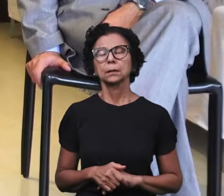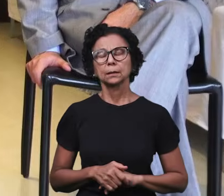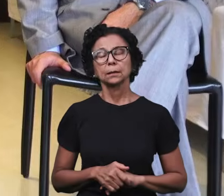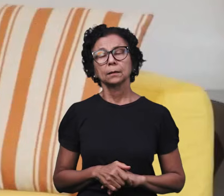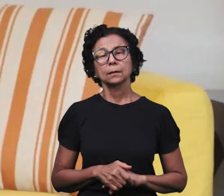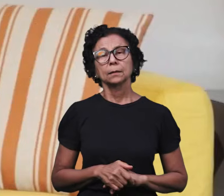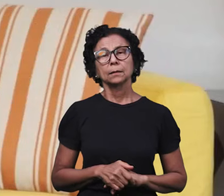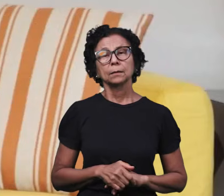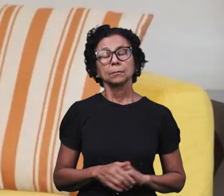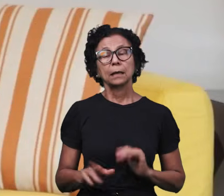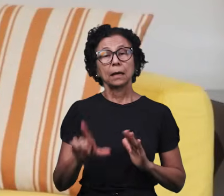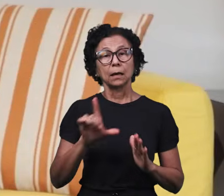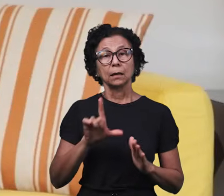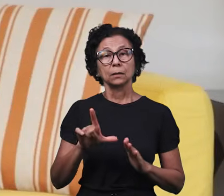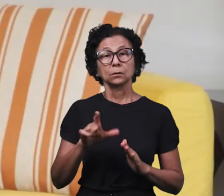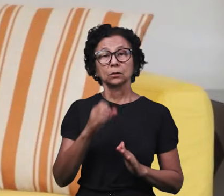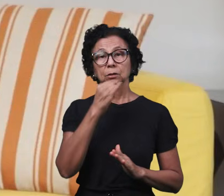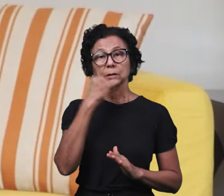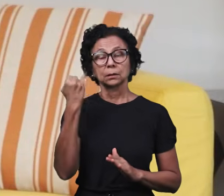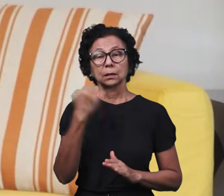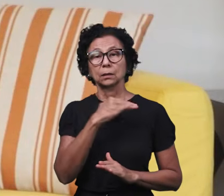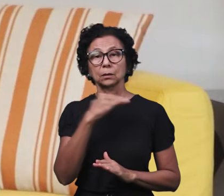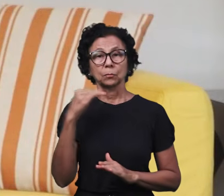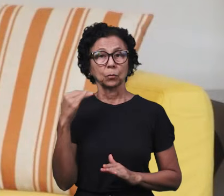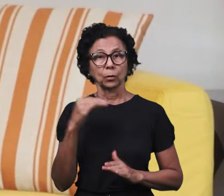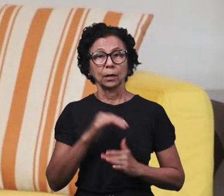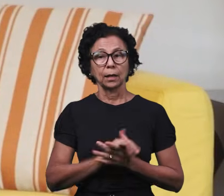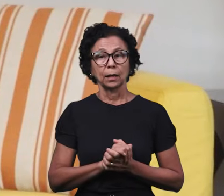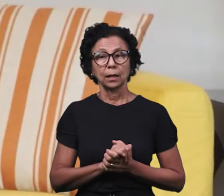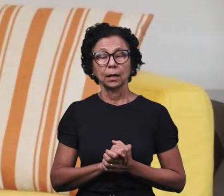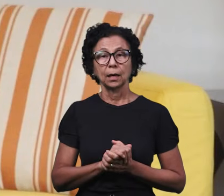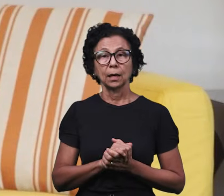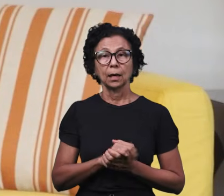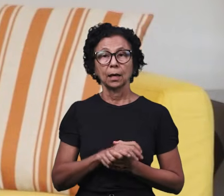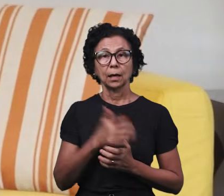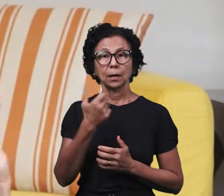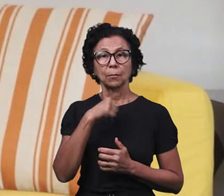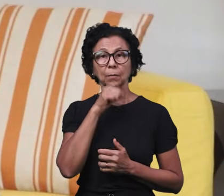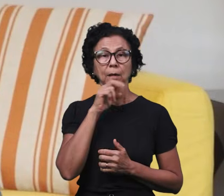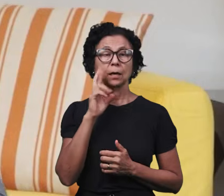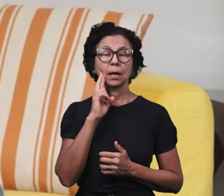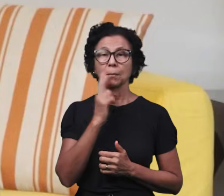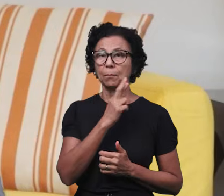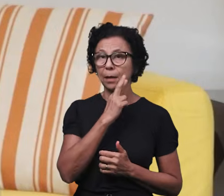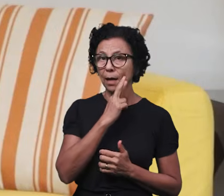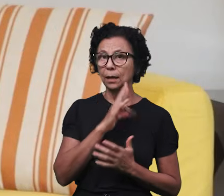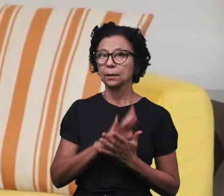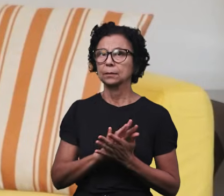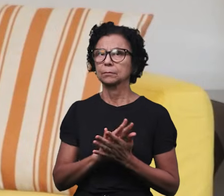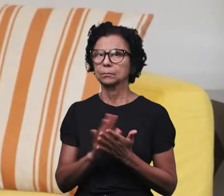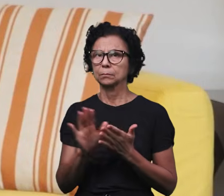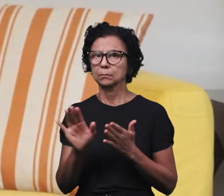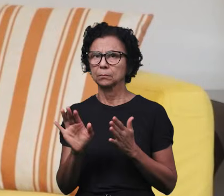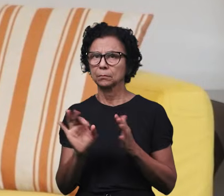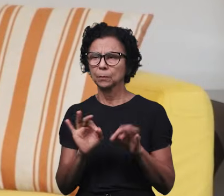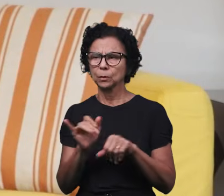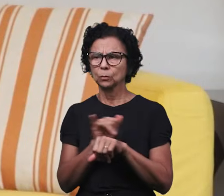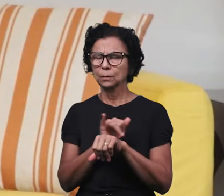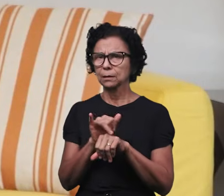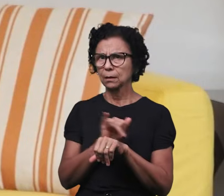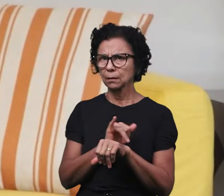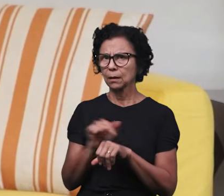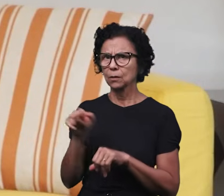É importante destacar que a atitude de Rebeca não nasceu, como nós temos da razão, de um momento específico, mas